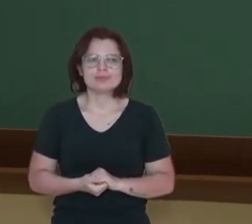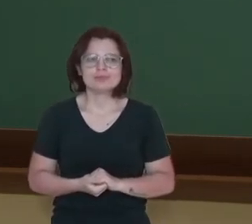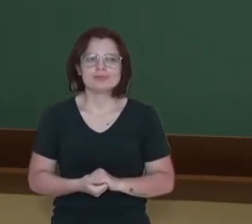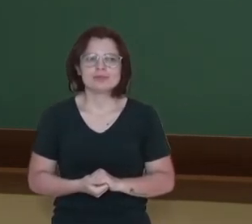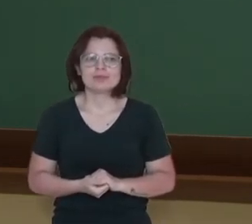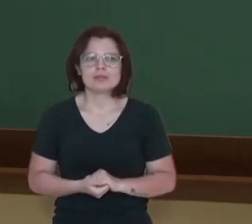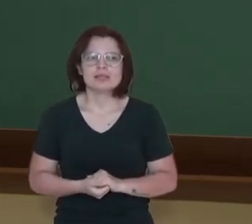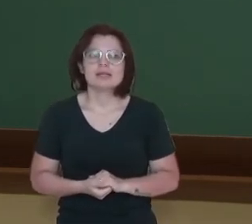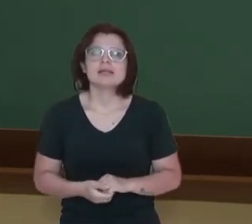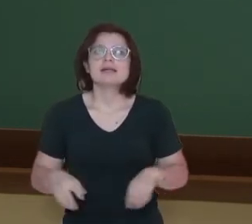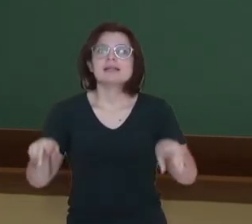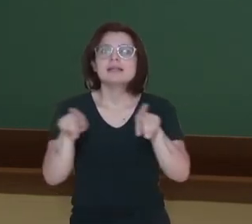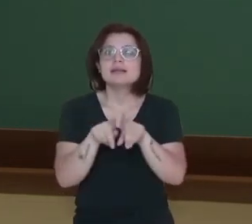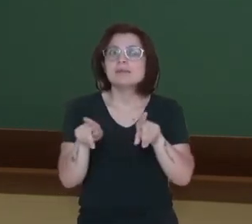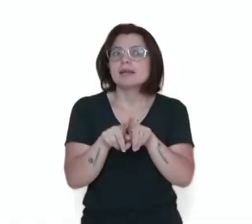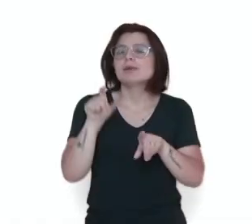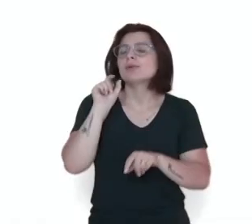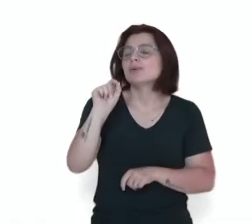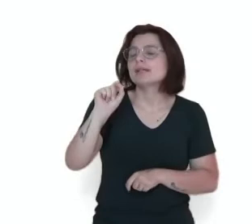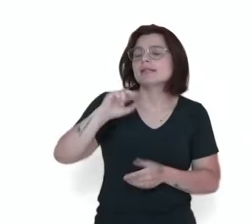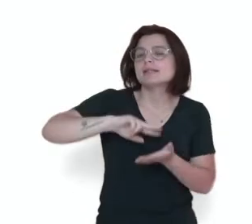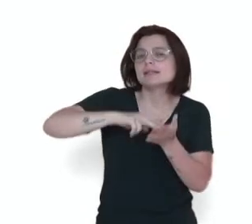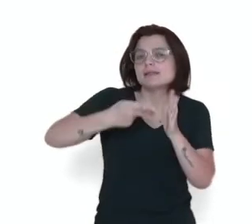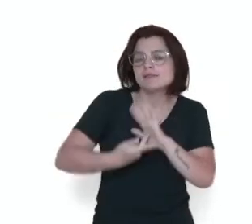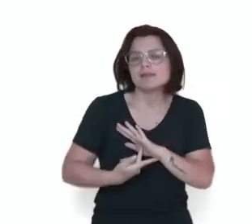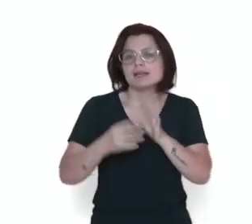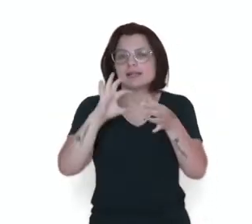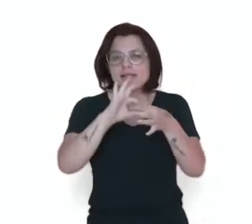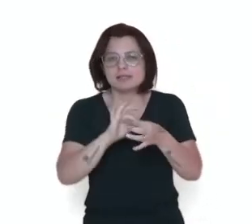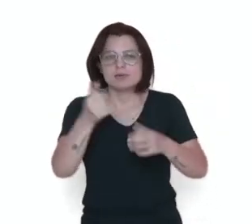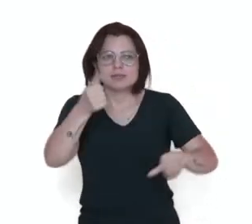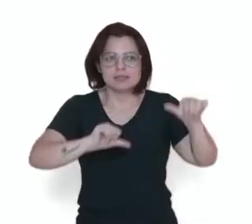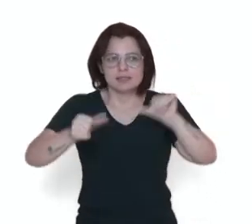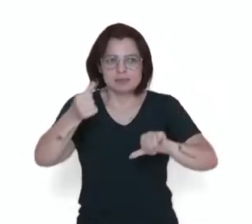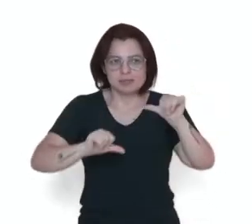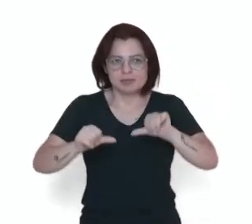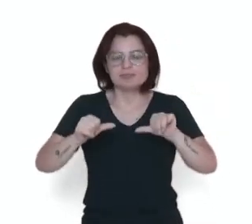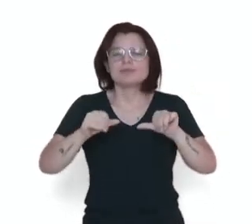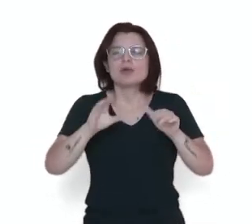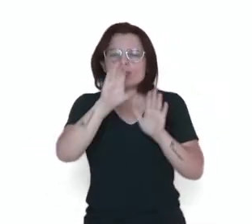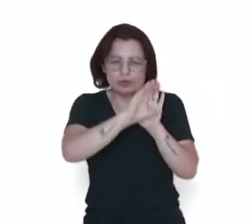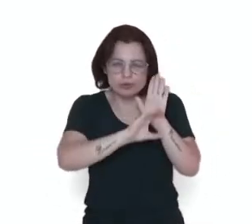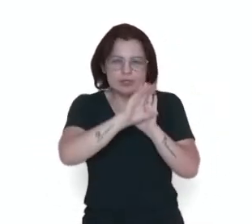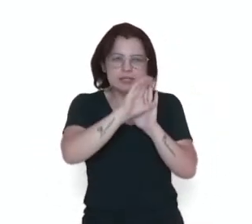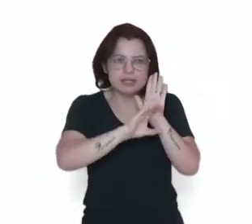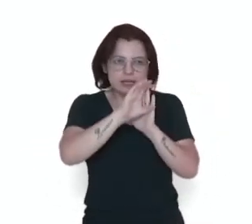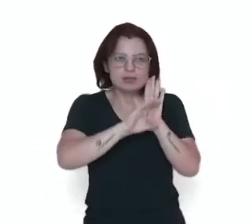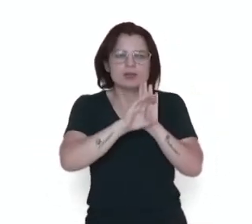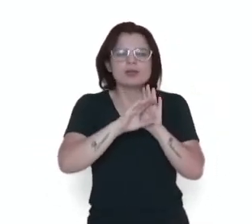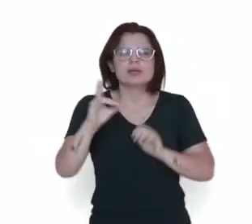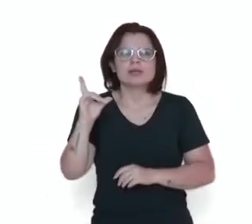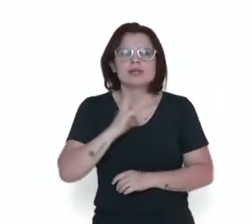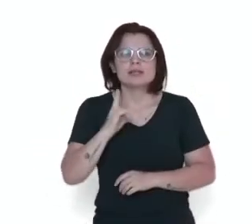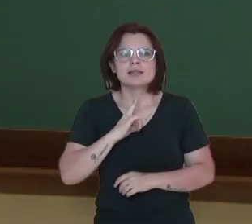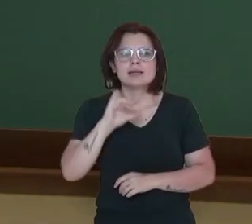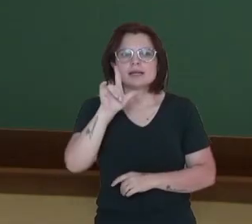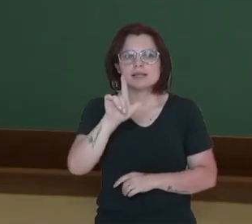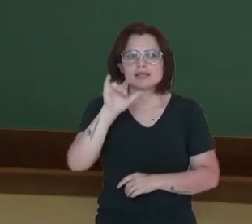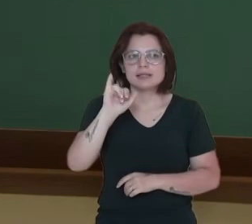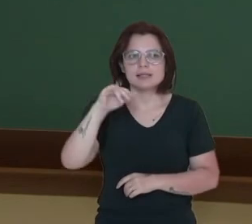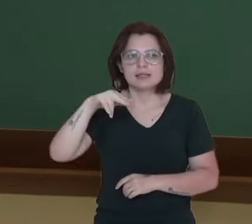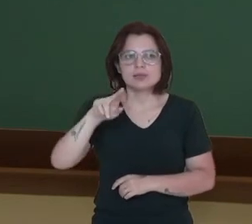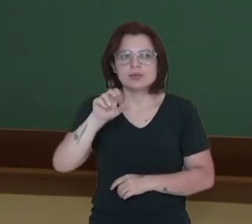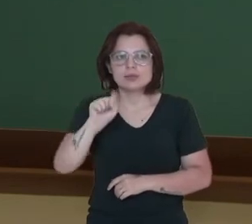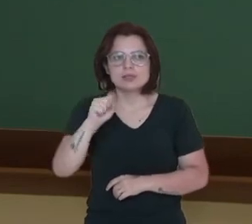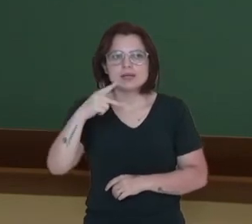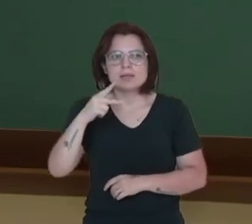E o que é a ligação química, então? O conceito de ligação química foi consolidado por Linus Pauling a partir da teoria da ligação química